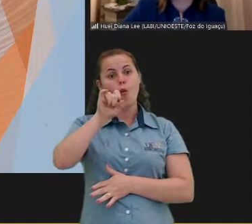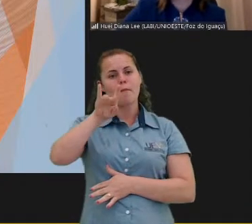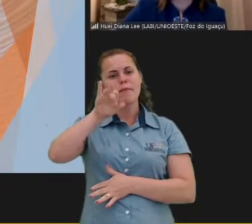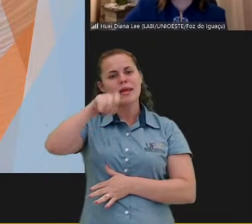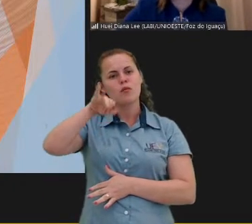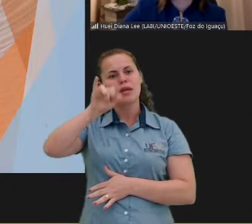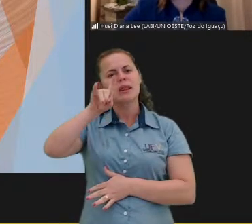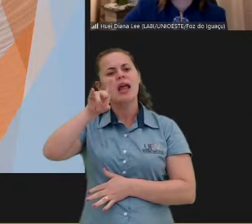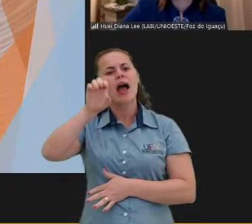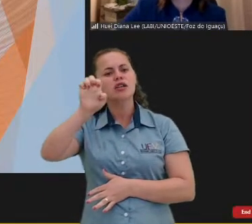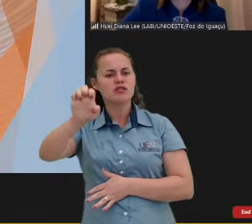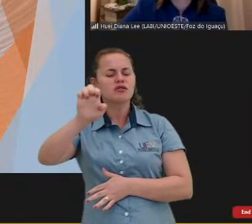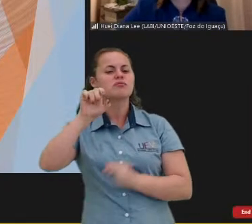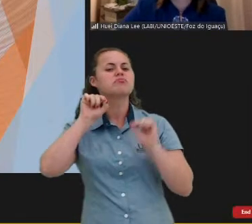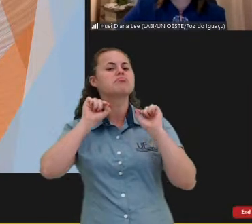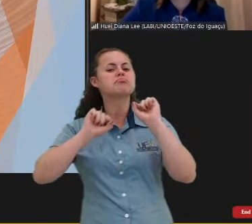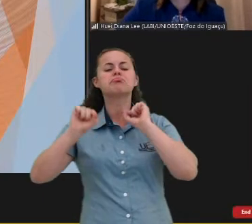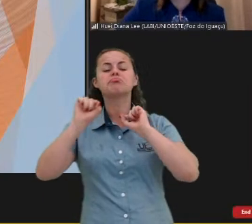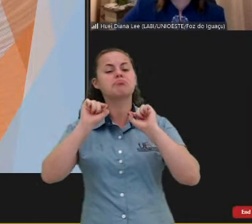ubiquidade.